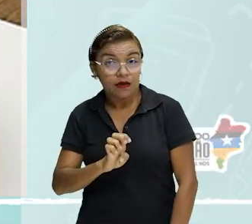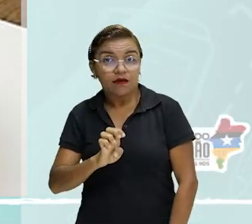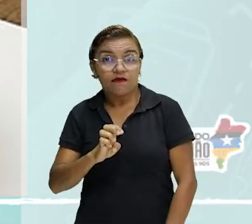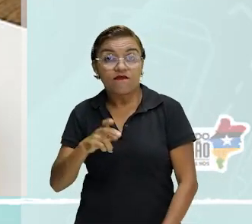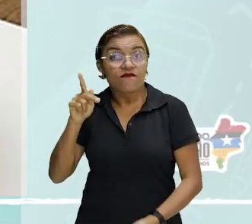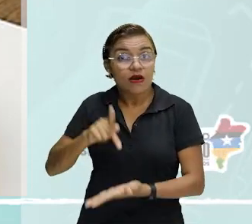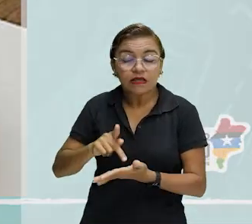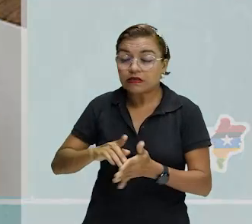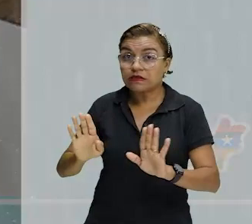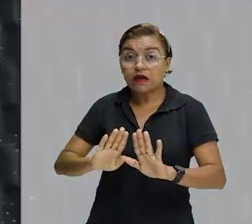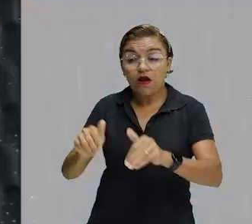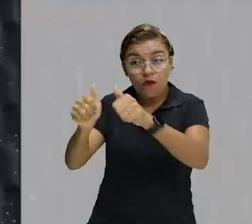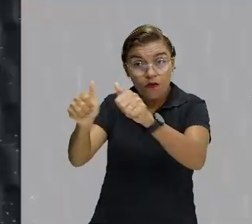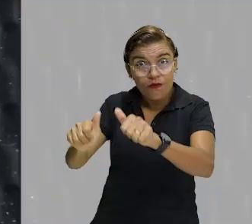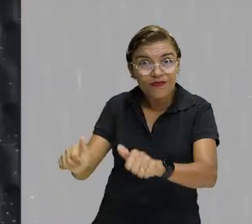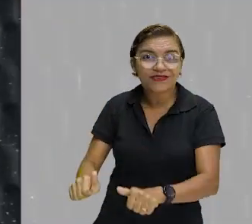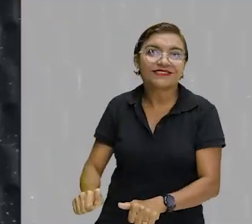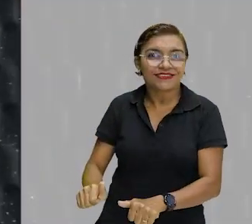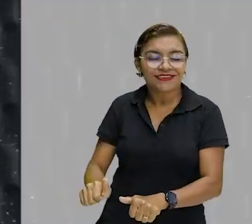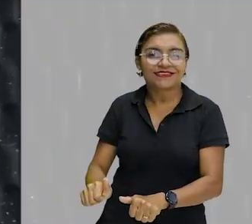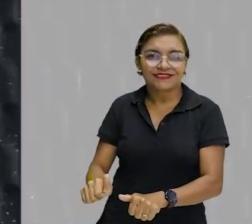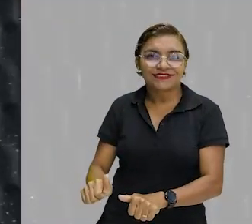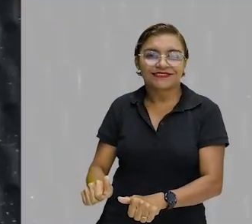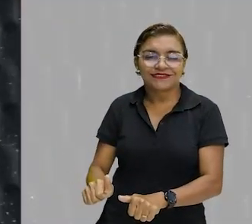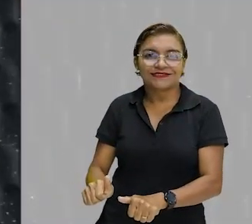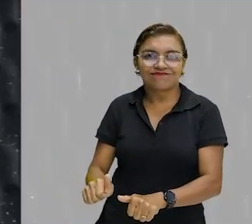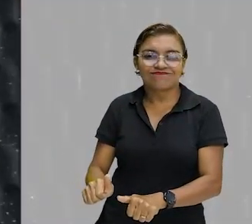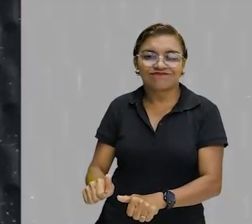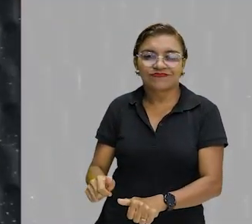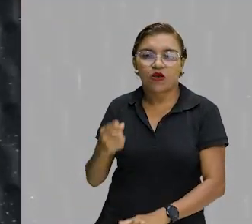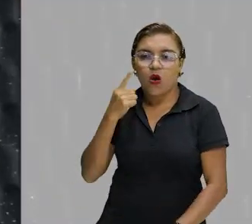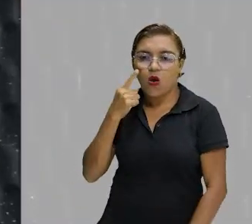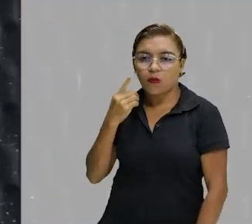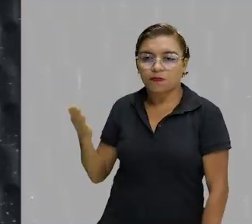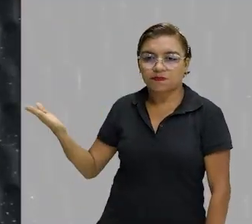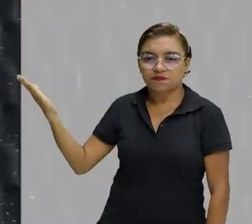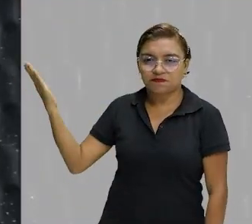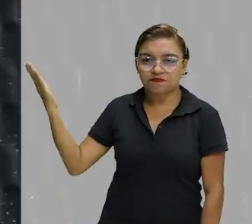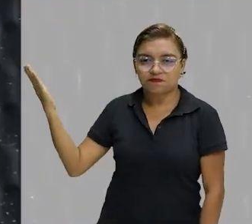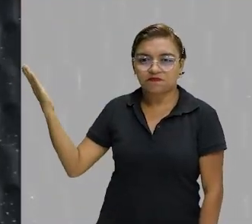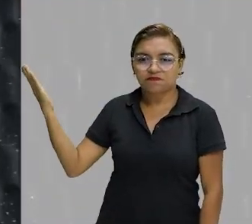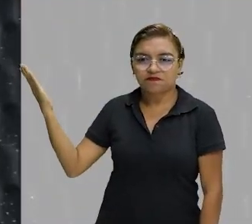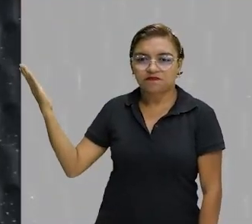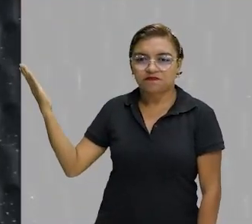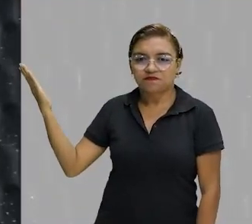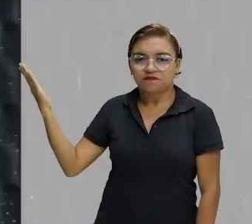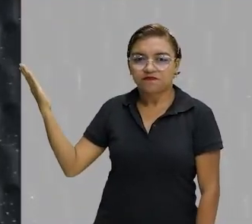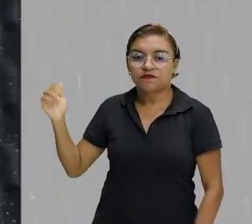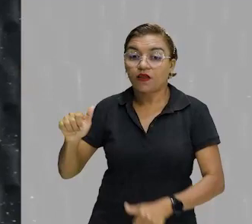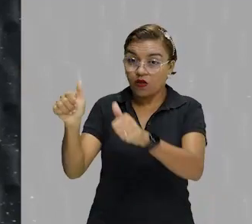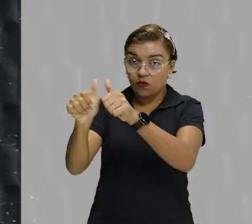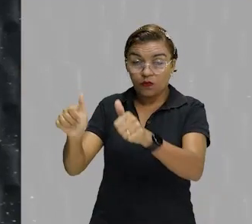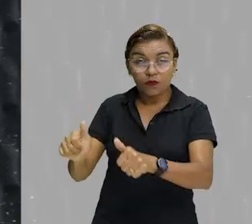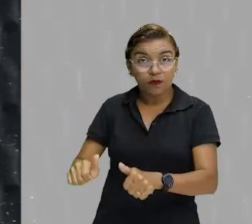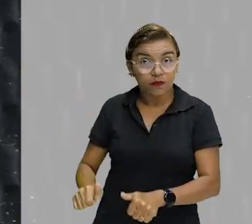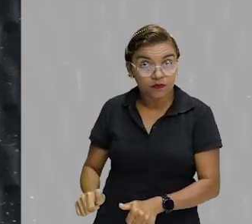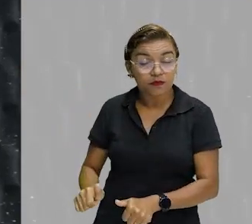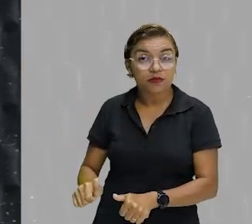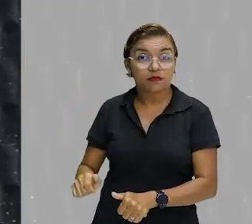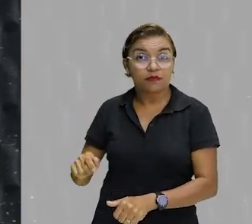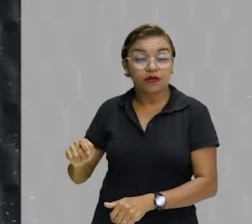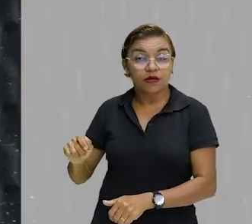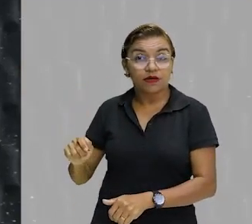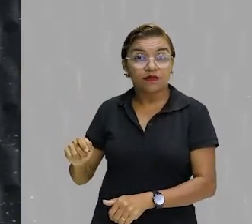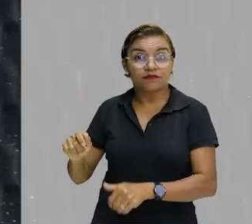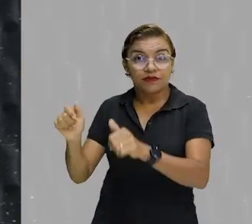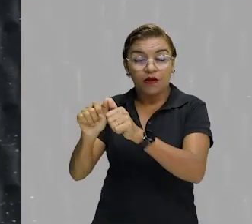do artista? Um australiano chamado Ron Mueck. Né? A estátua, o bebê, é gigante. Professor, isso aqui não é uma